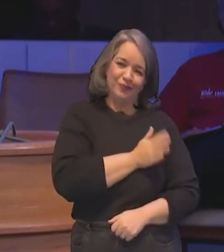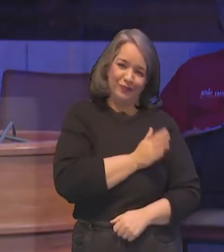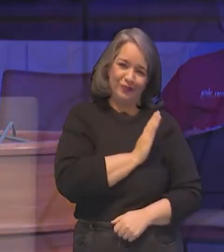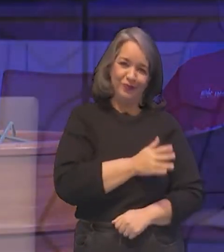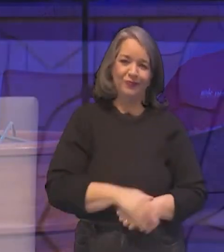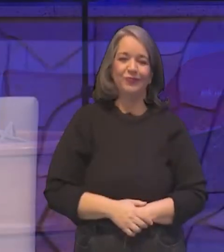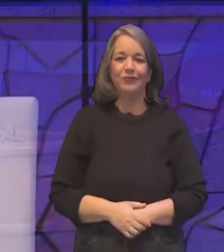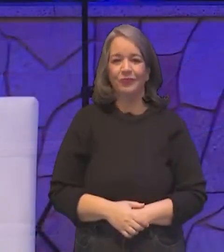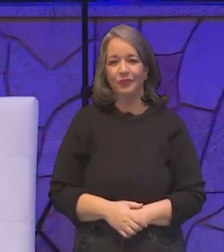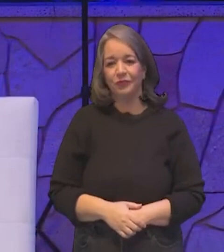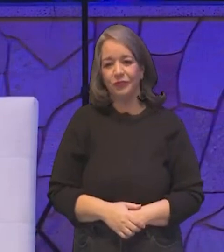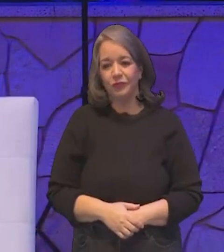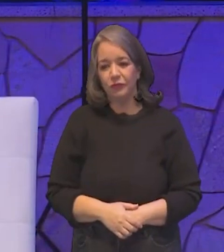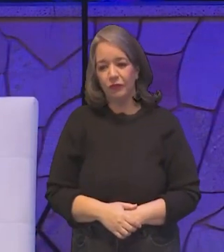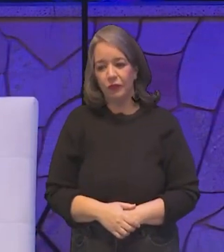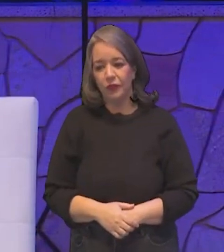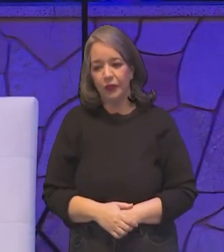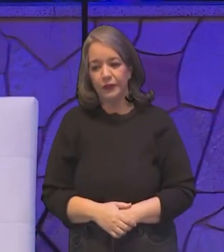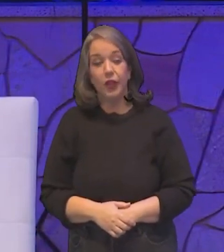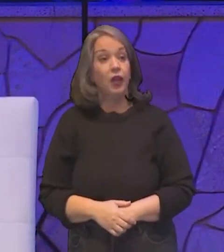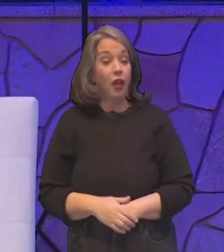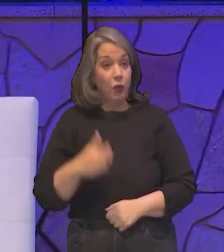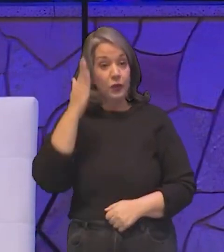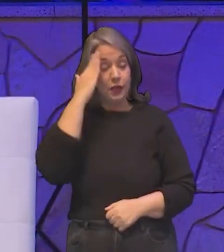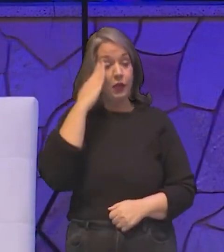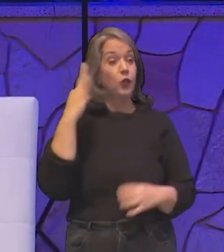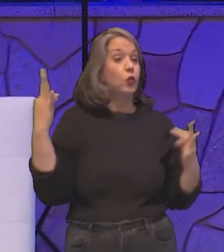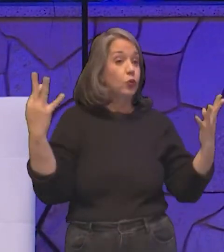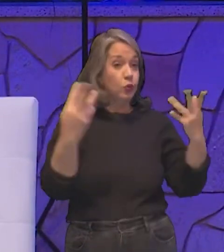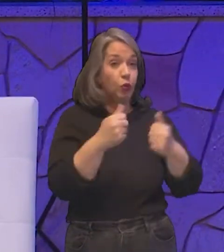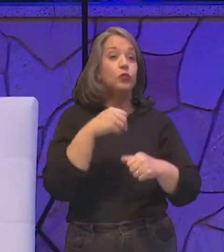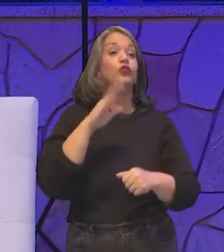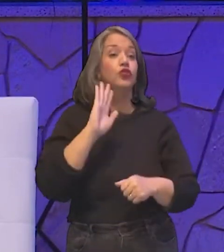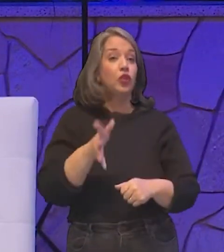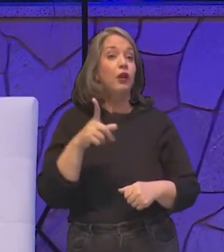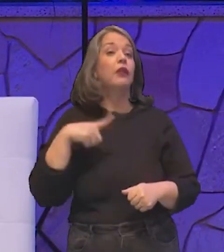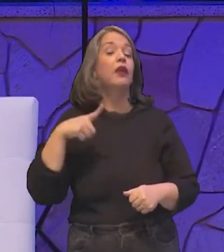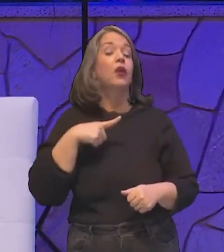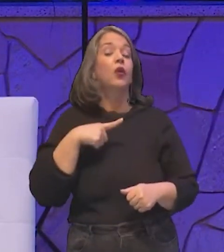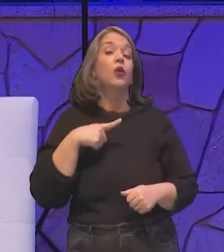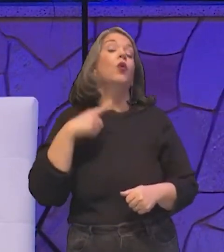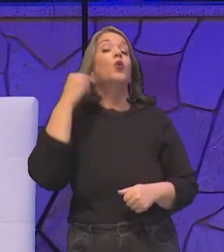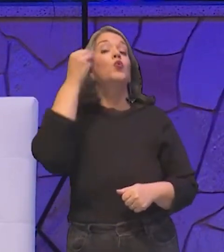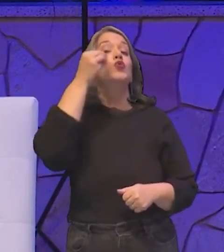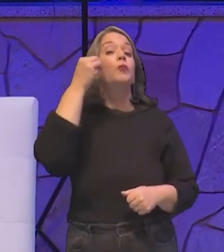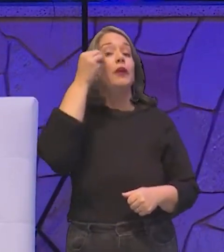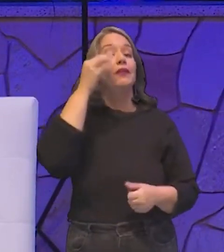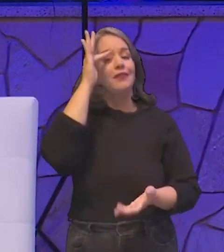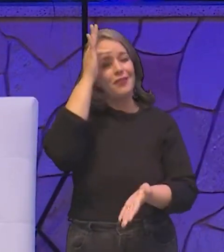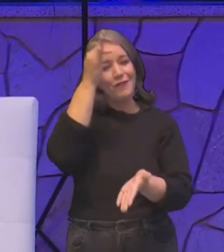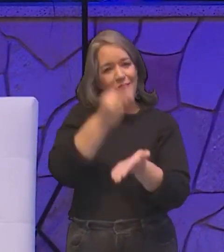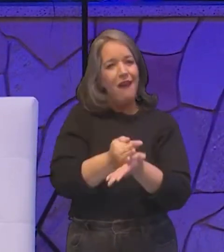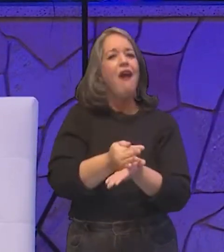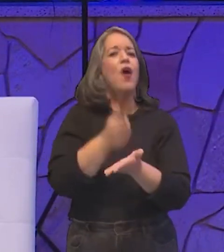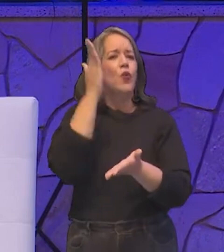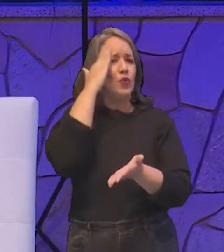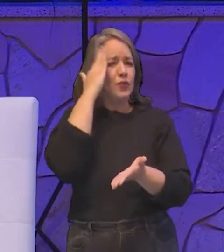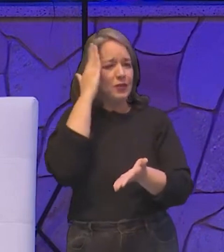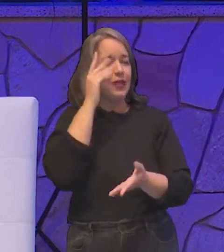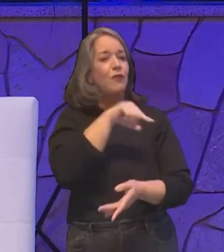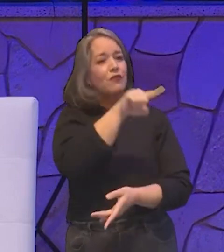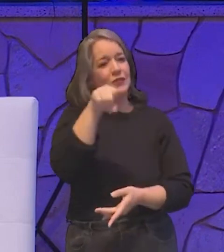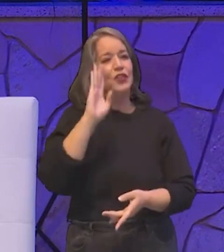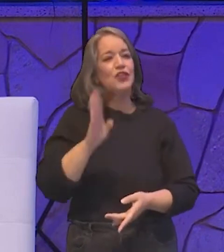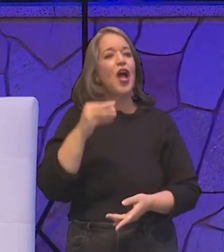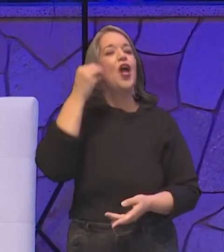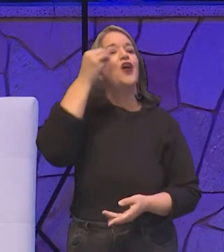Esse exemplo de fé eu tenho certeza que todos nós passamos aqui. Tenho certeza que você foi amado por alguém. Eu tenho certeza que alguém um dia te abraçou